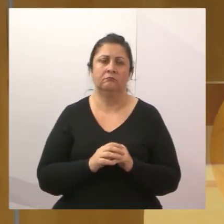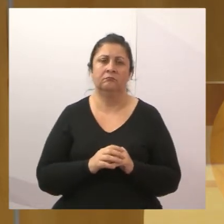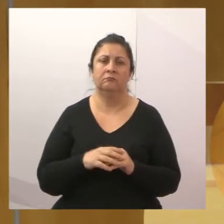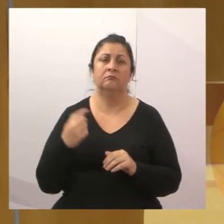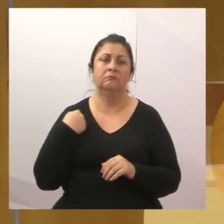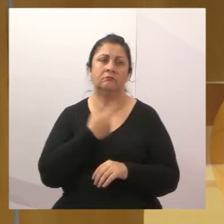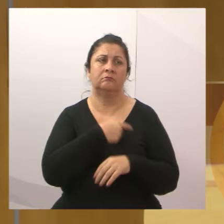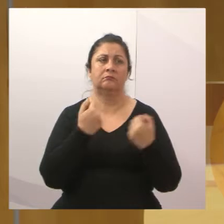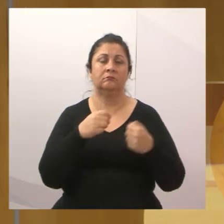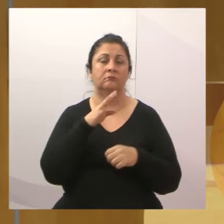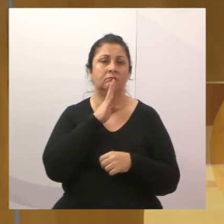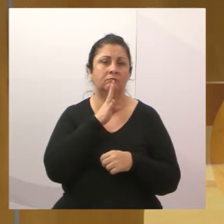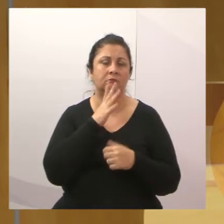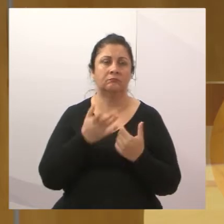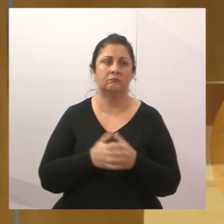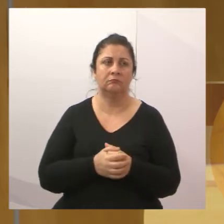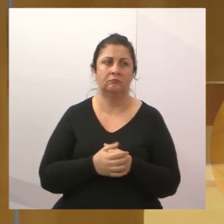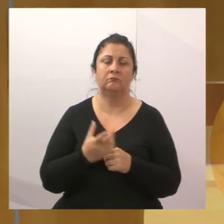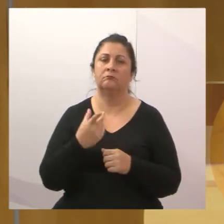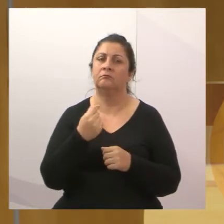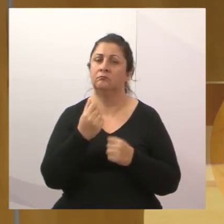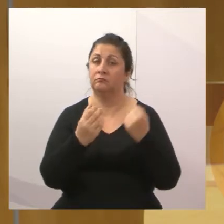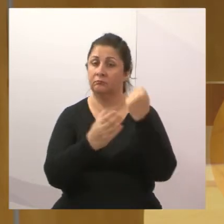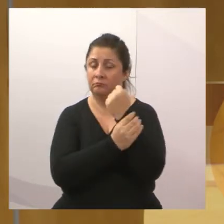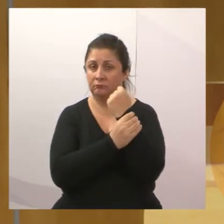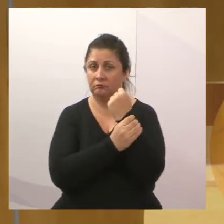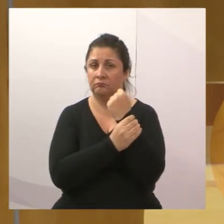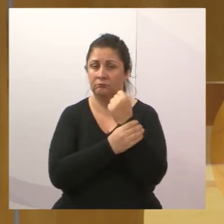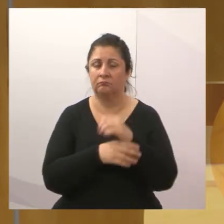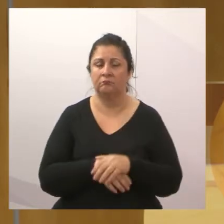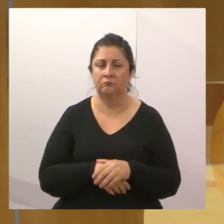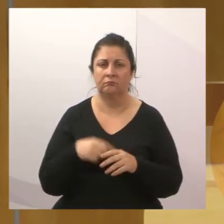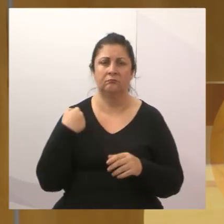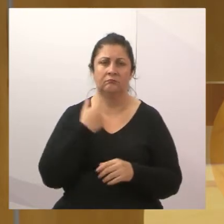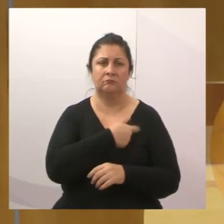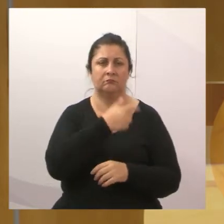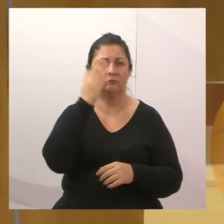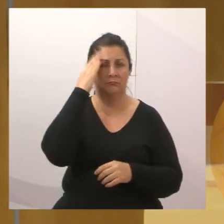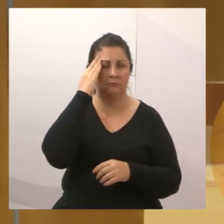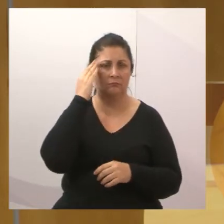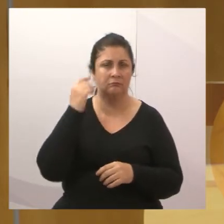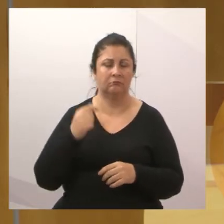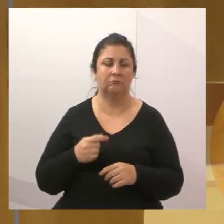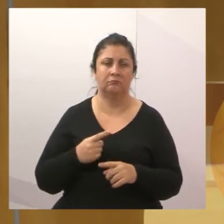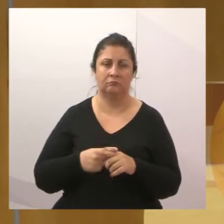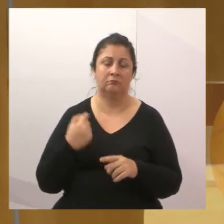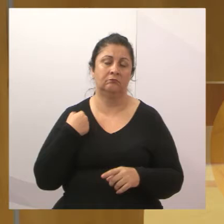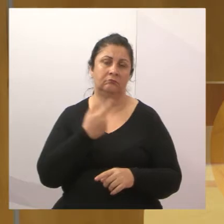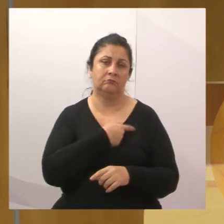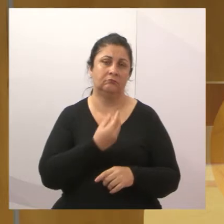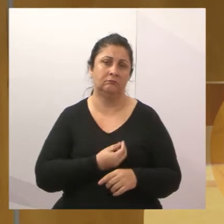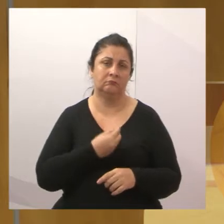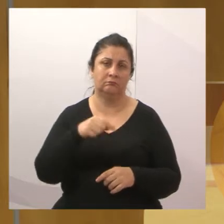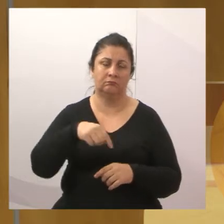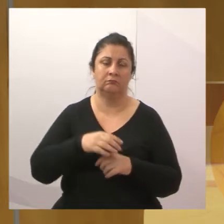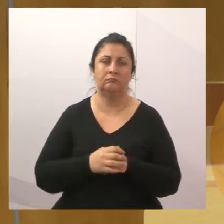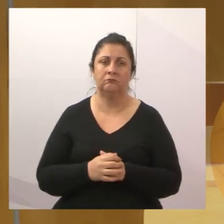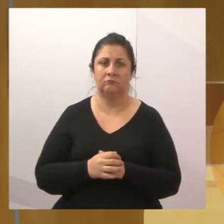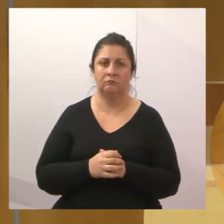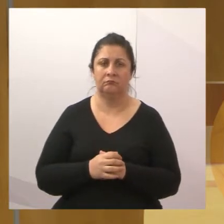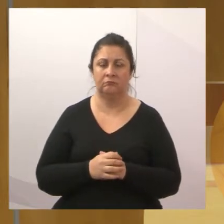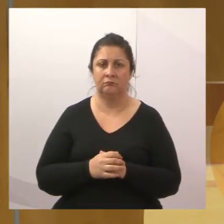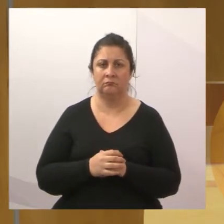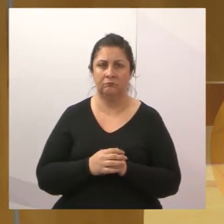tem que conhecer, está se investindo na segurança, e aqui nós sabemos, enquanto moradores da cidade,